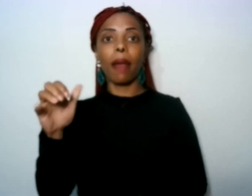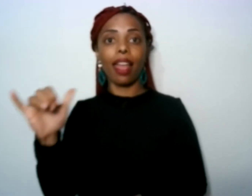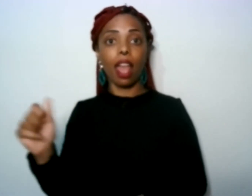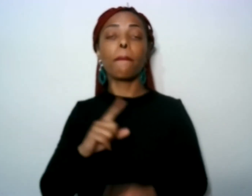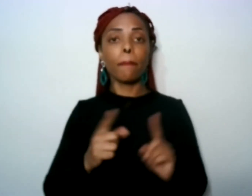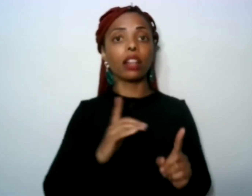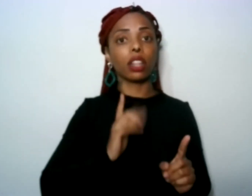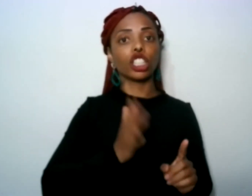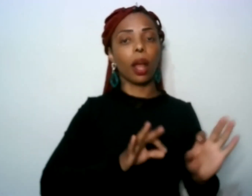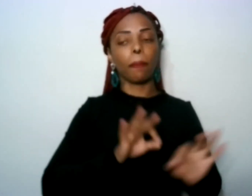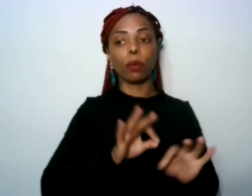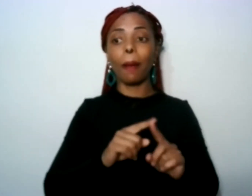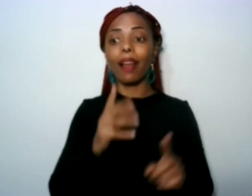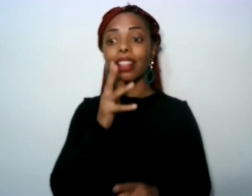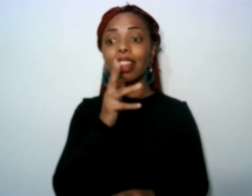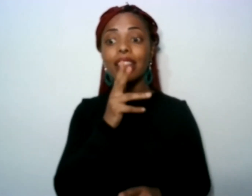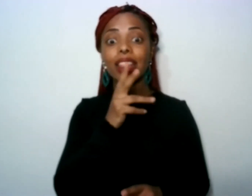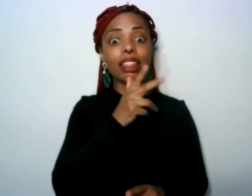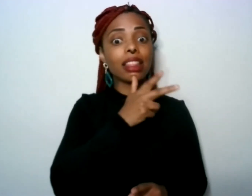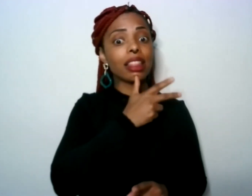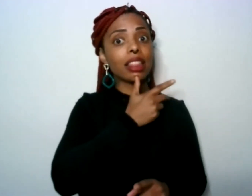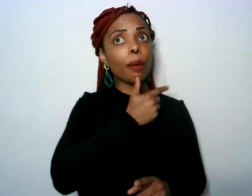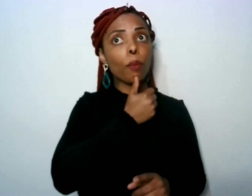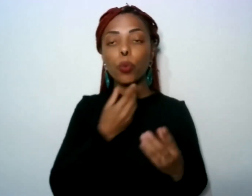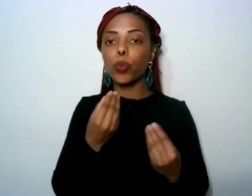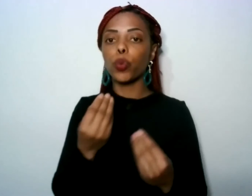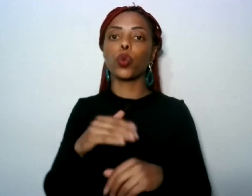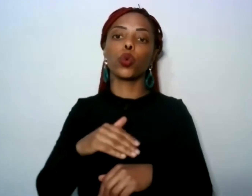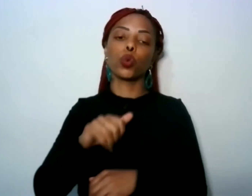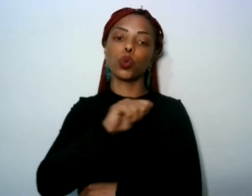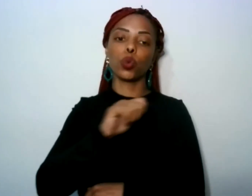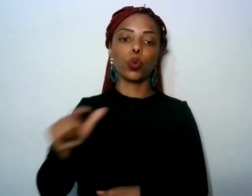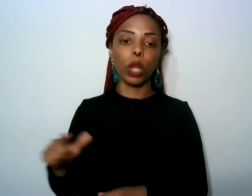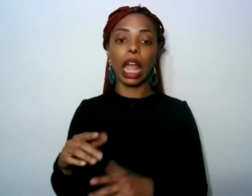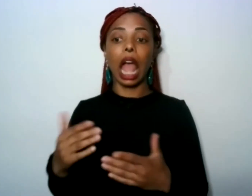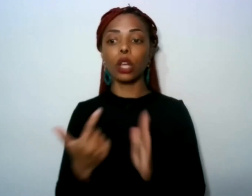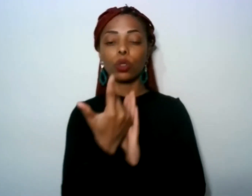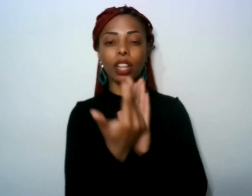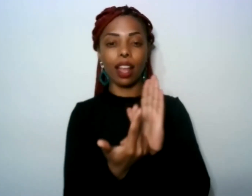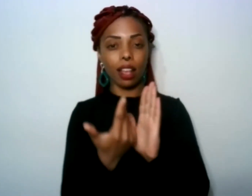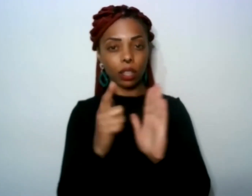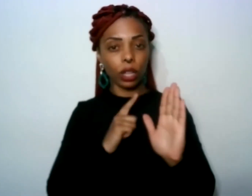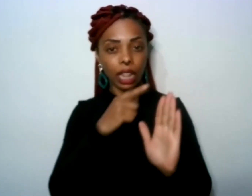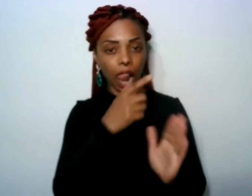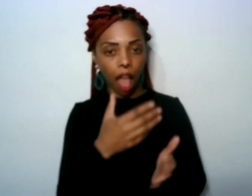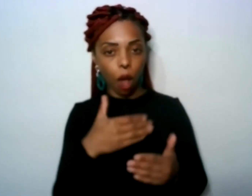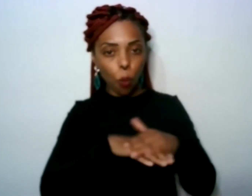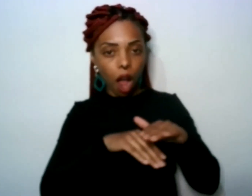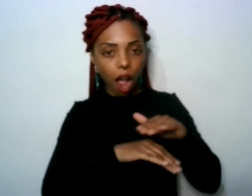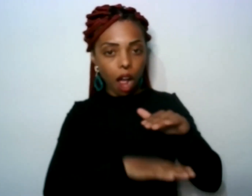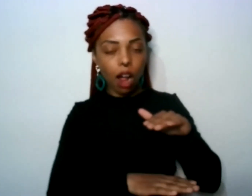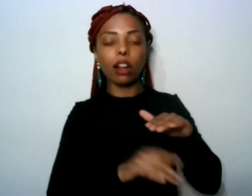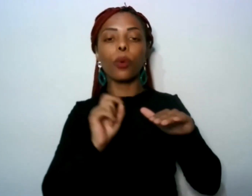um ele demorou mais do que o tempo que deveria ser feito e os desenhos que se tem nos arquivos são